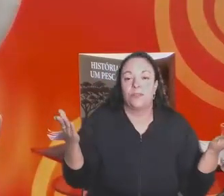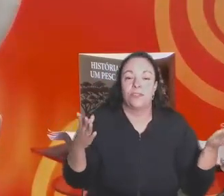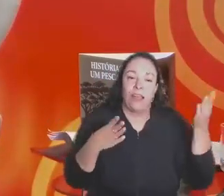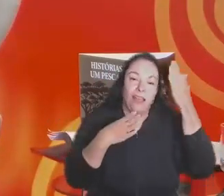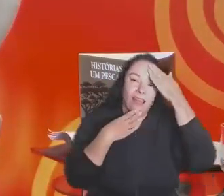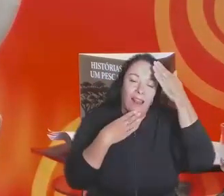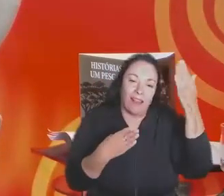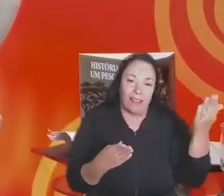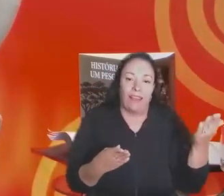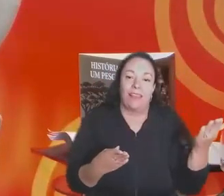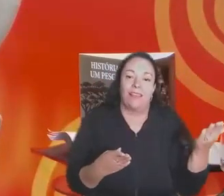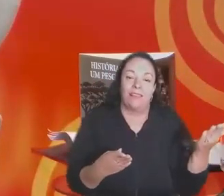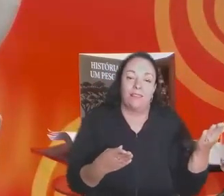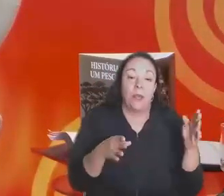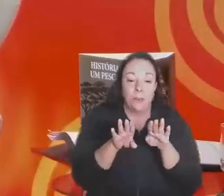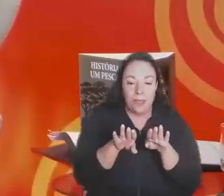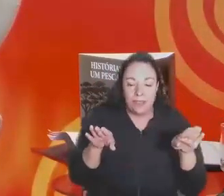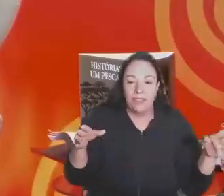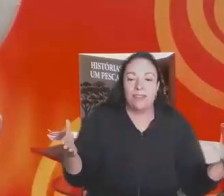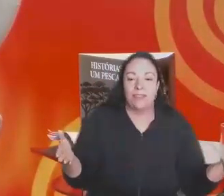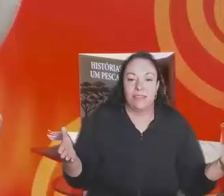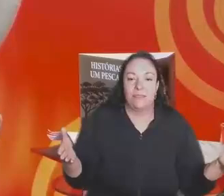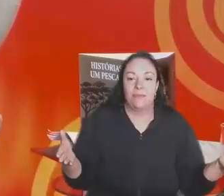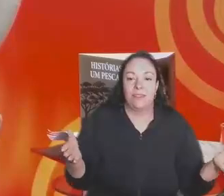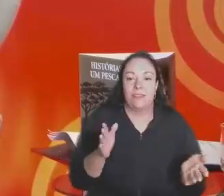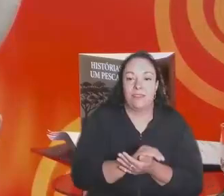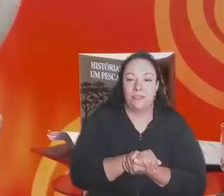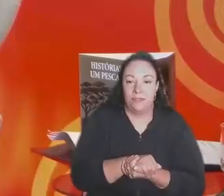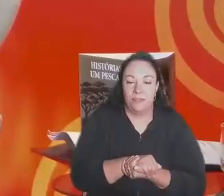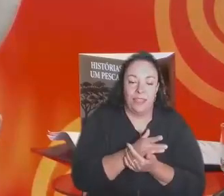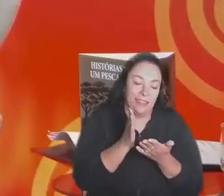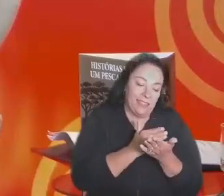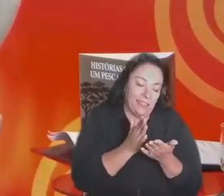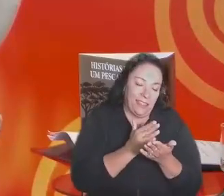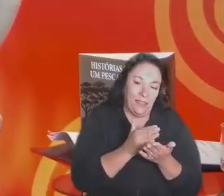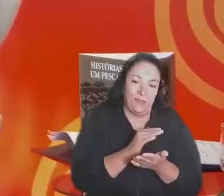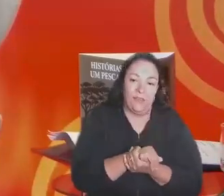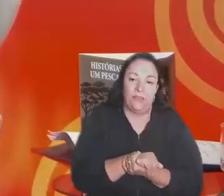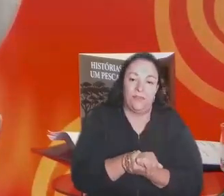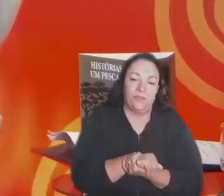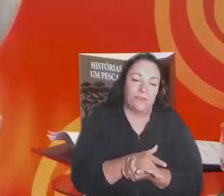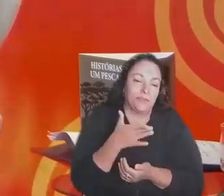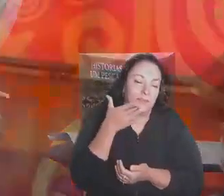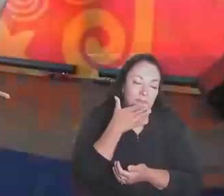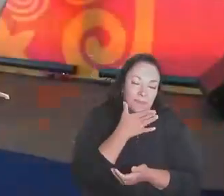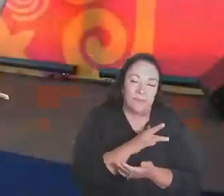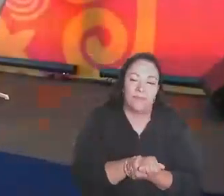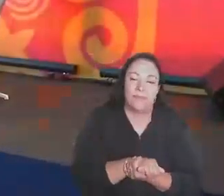honra de ter mediado essa mesa e de ter prefaciado esse livro tão delicioso.